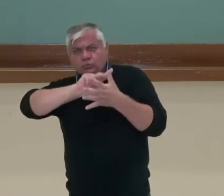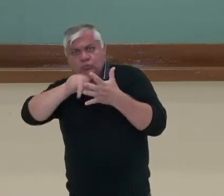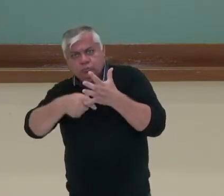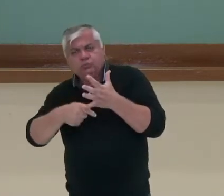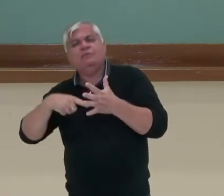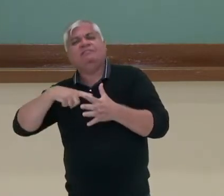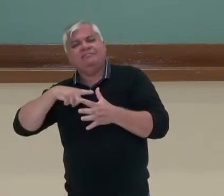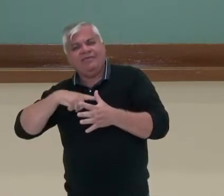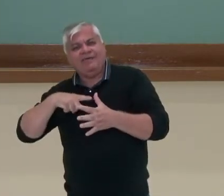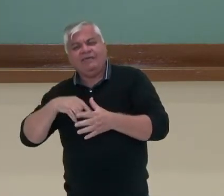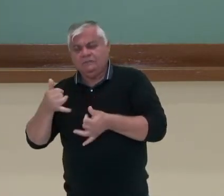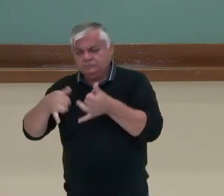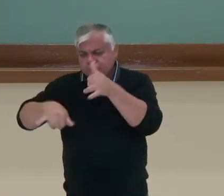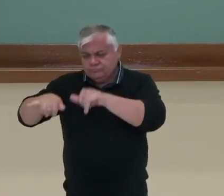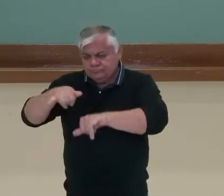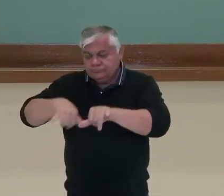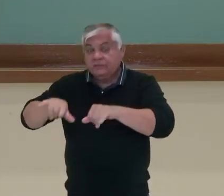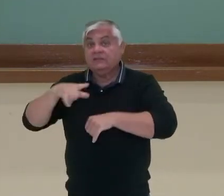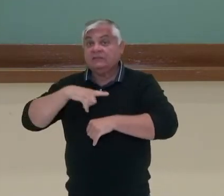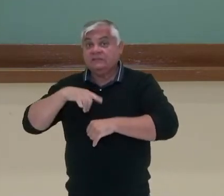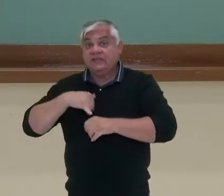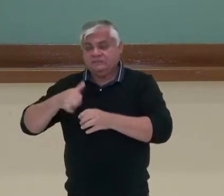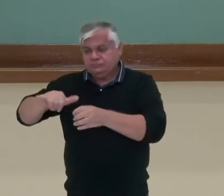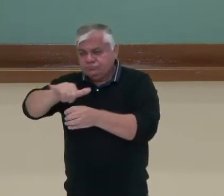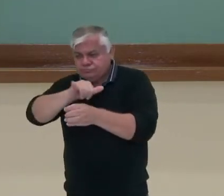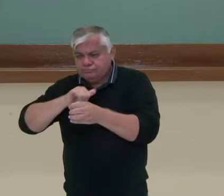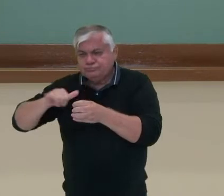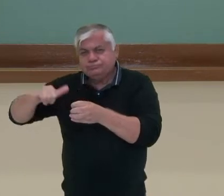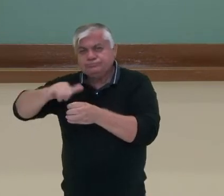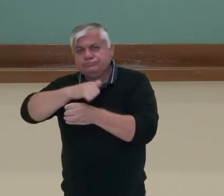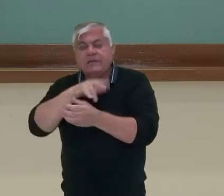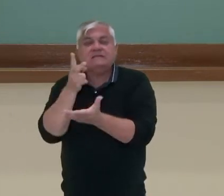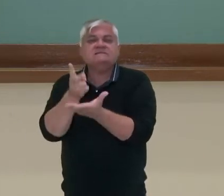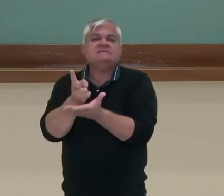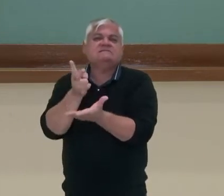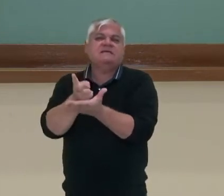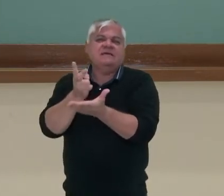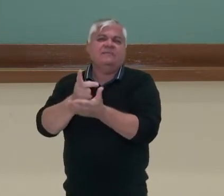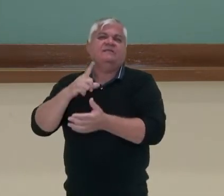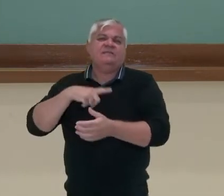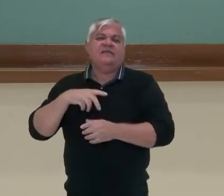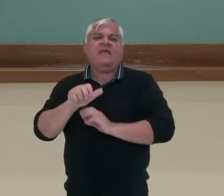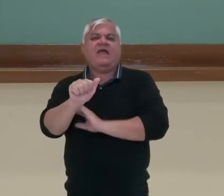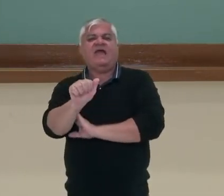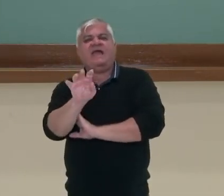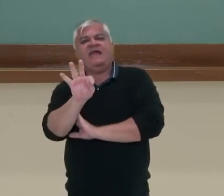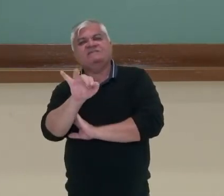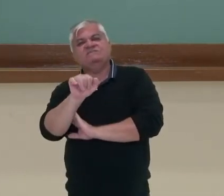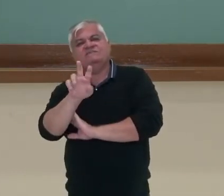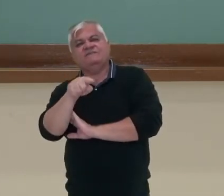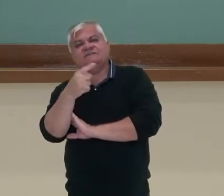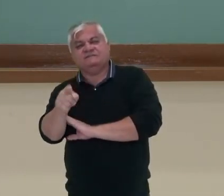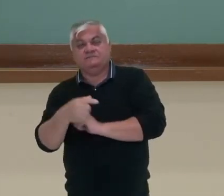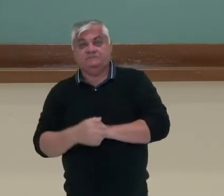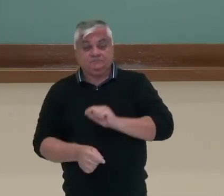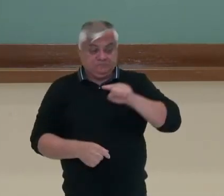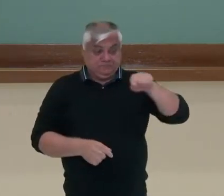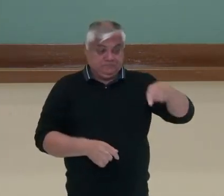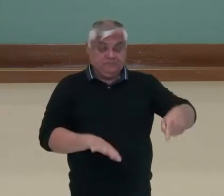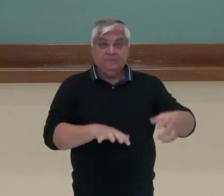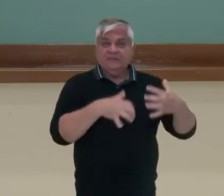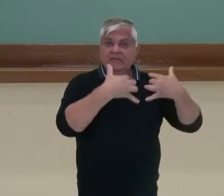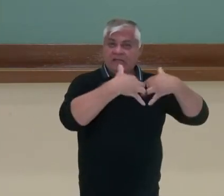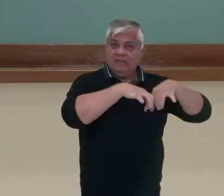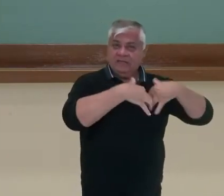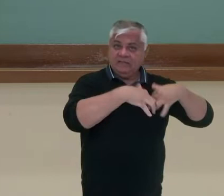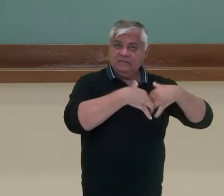mais que os reagentes sejam altamente energéticos, sempre vai ter energia de ativação. E a termodinâmica vai falar sobre a energia livre